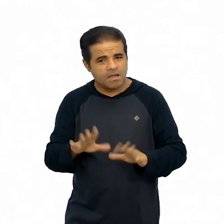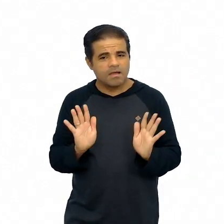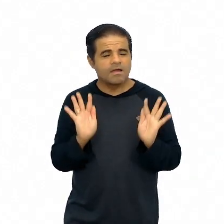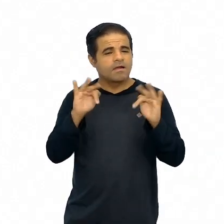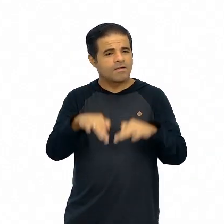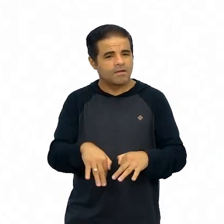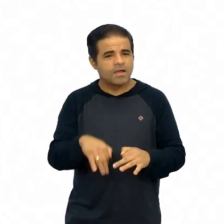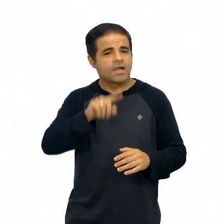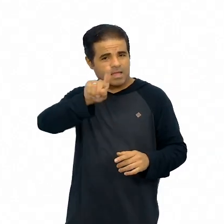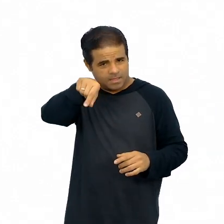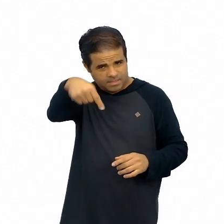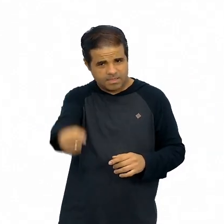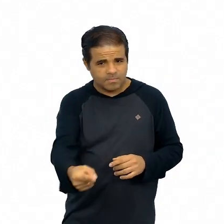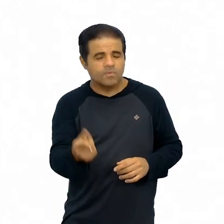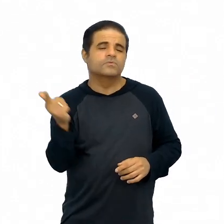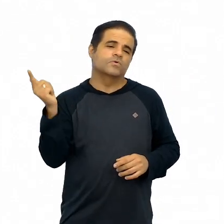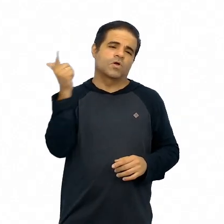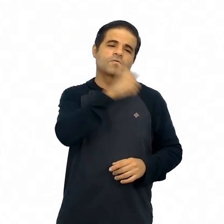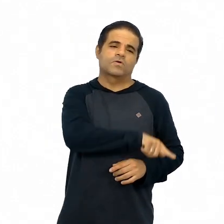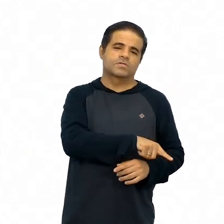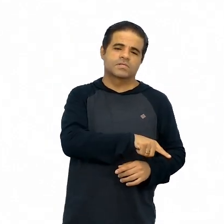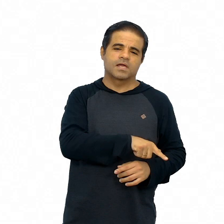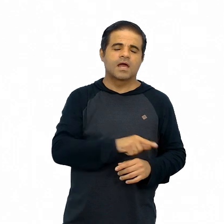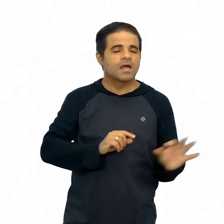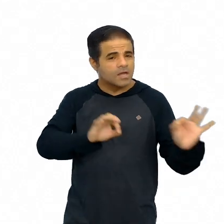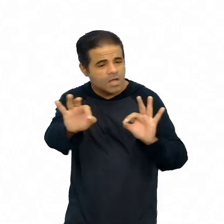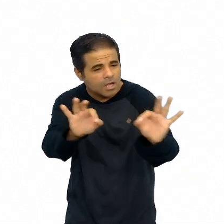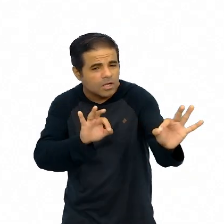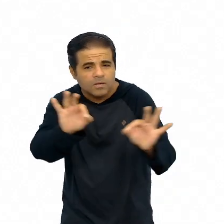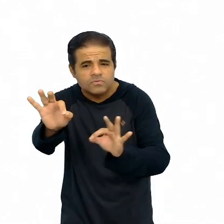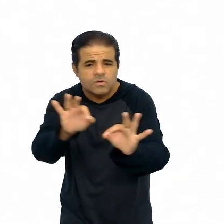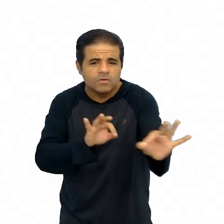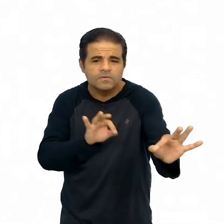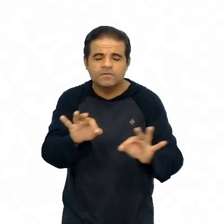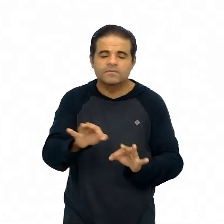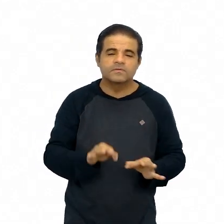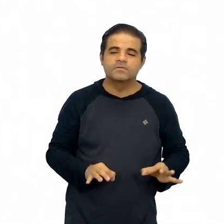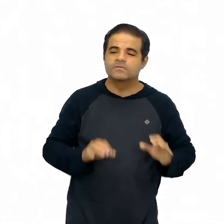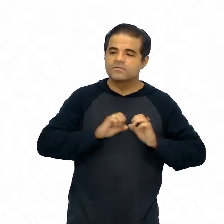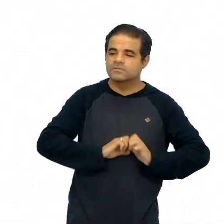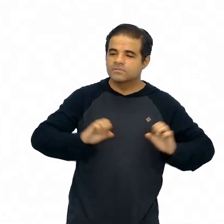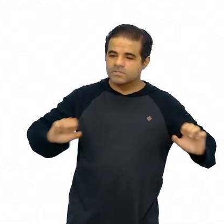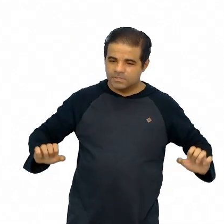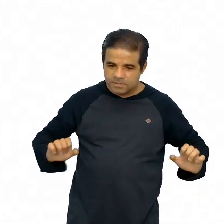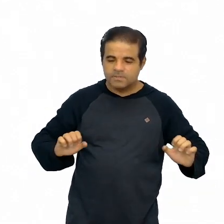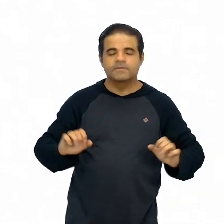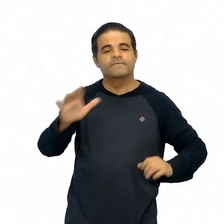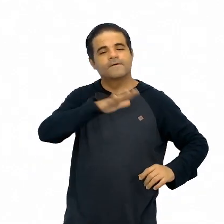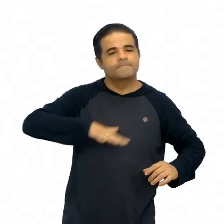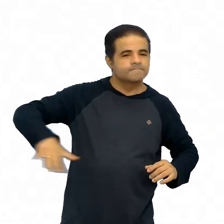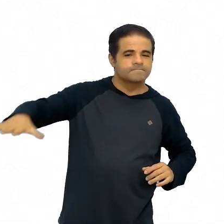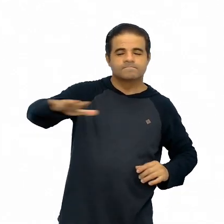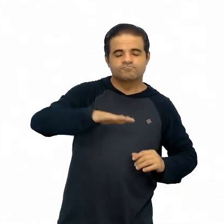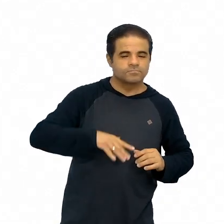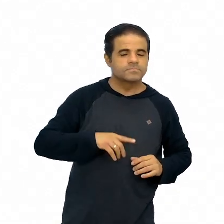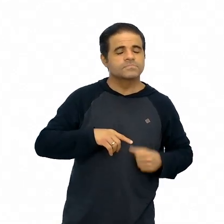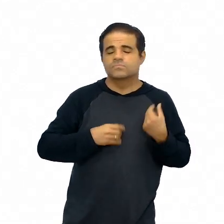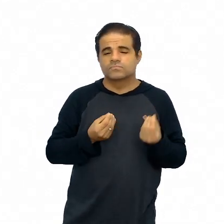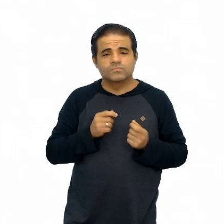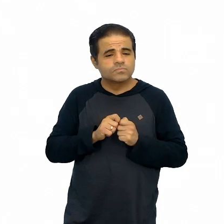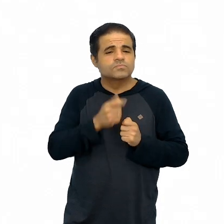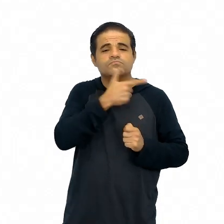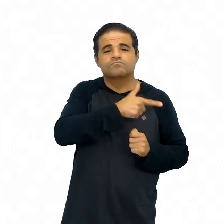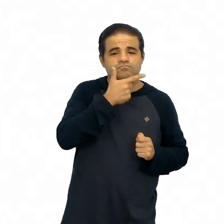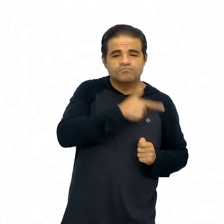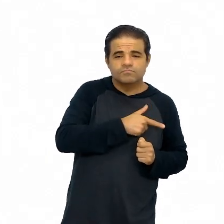dessas 8 aulas, conseguem resolver situação, problema que envolva o teorema de Pitágoras. Como é que ele